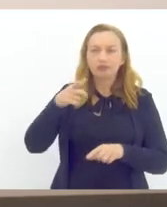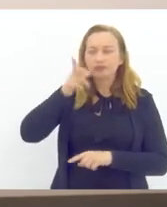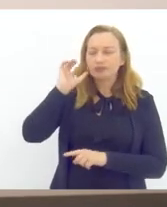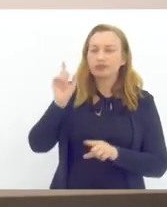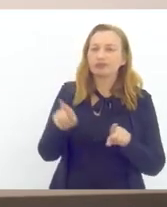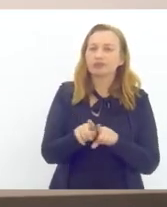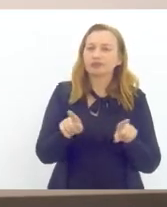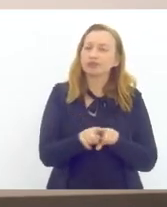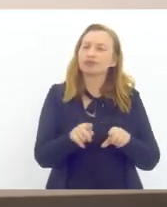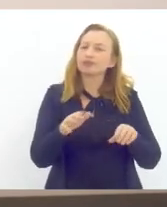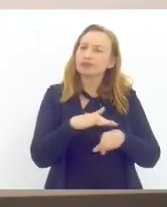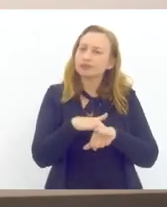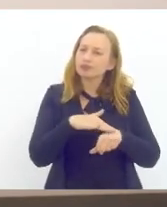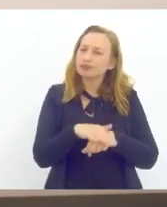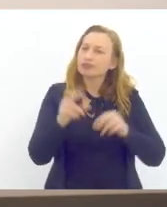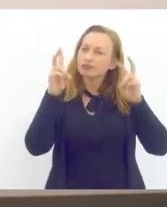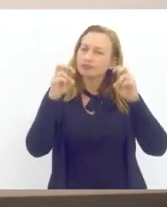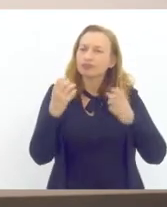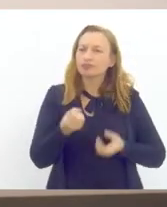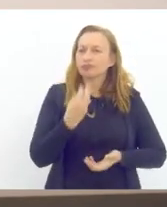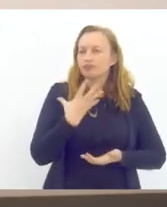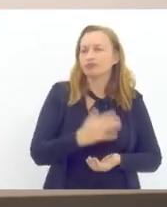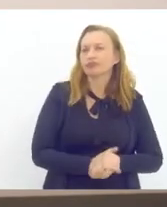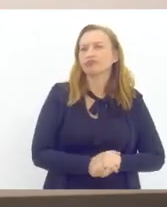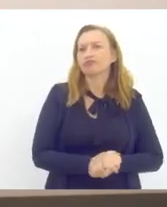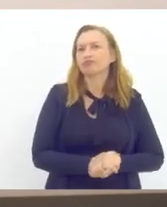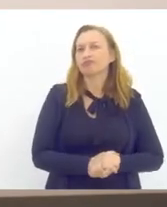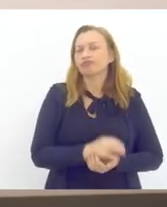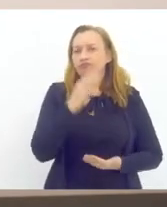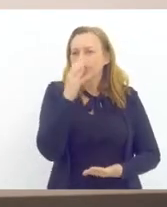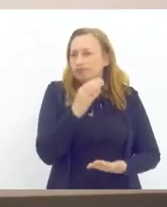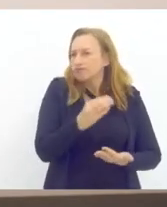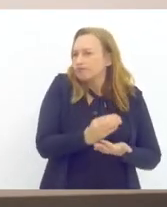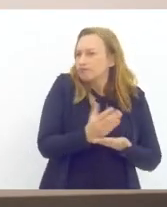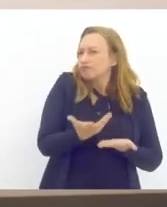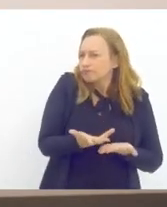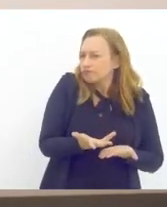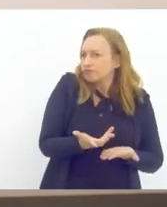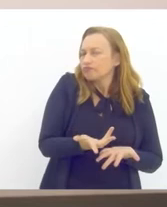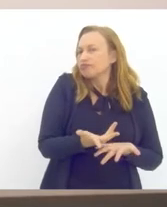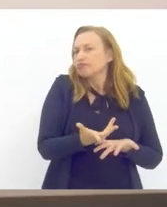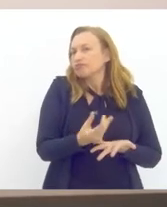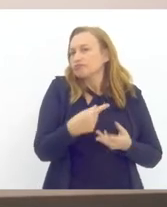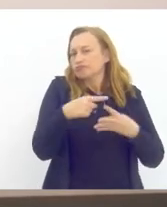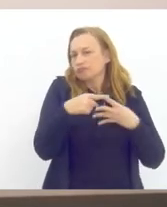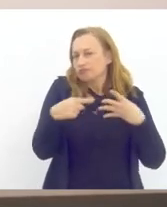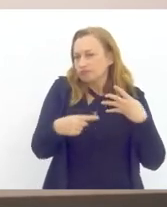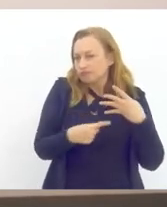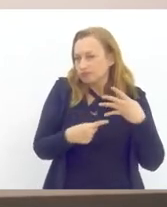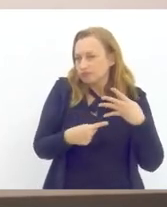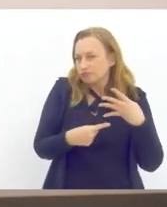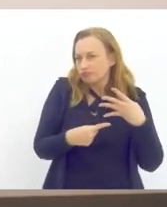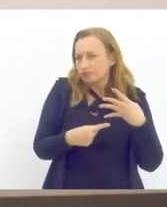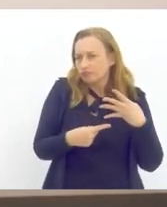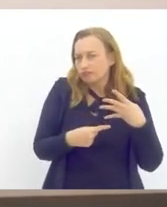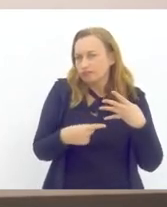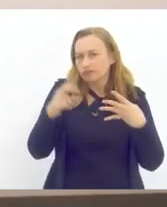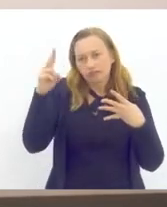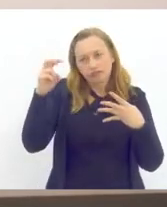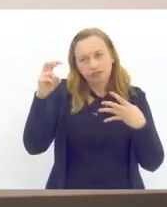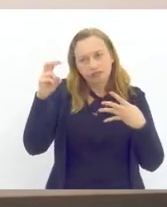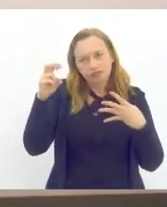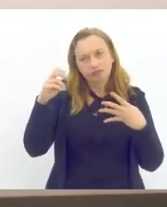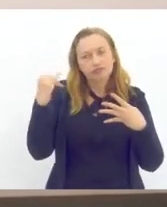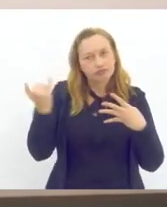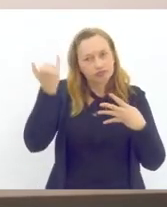tema. Bom, a gente tem em tese, a rigor, quatro tópicos a enfrentar. Um deles